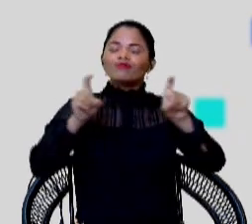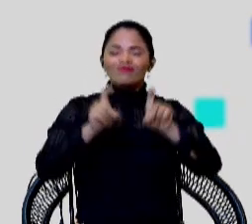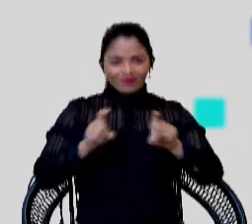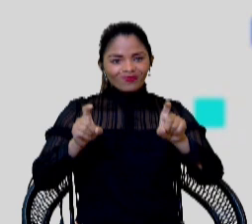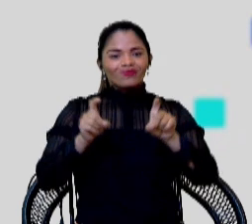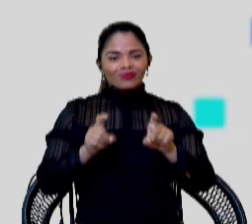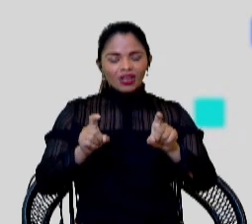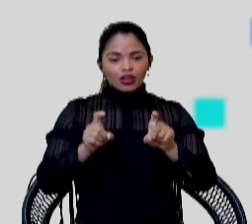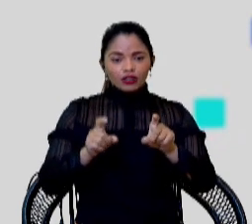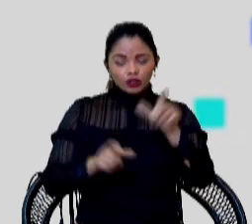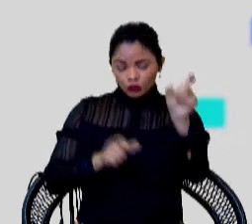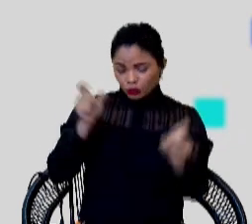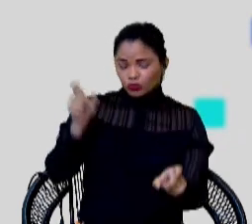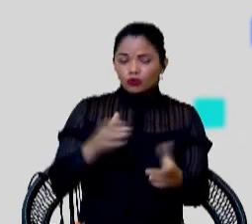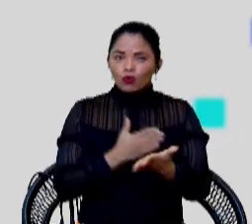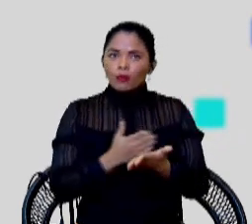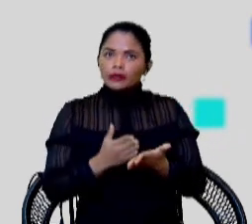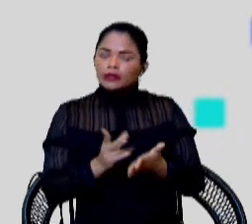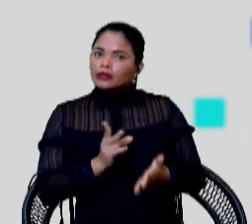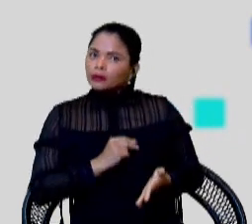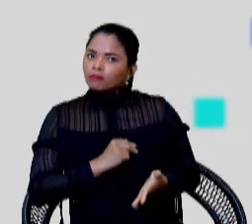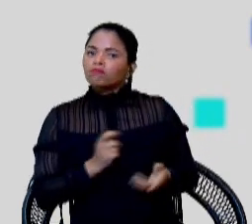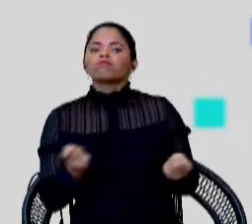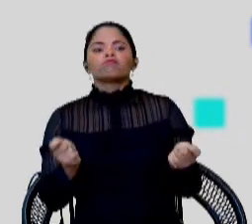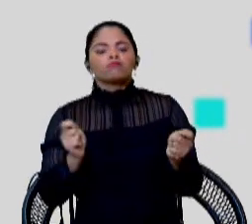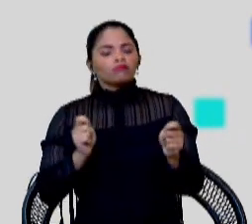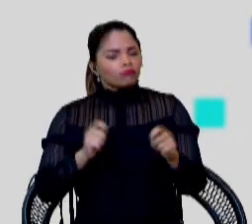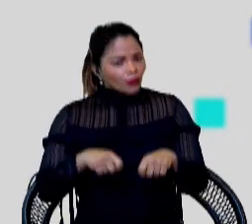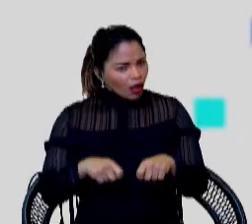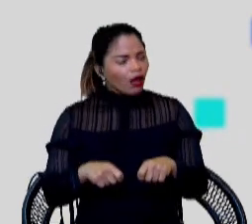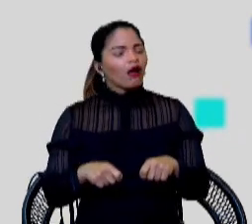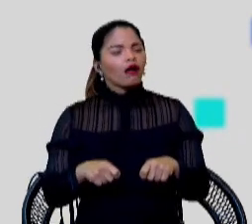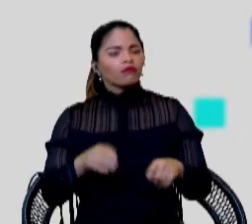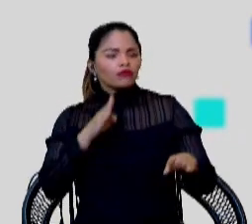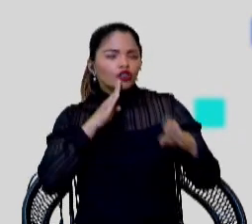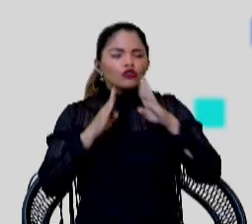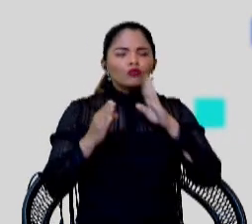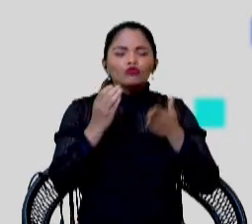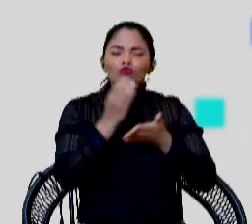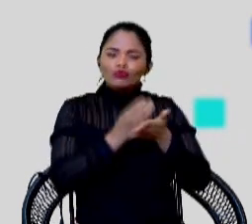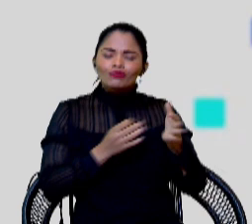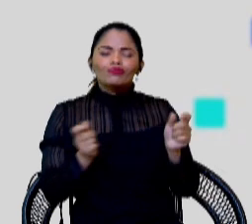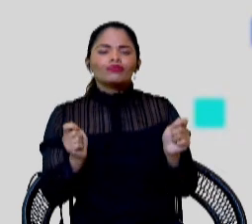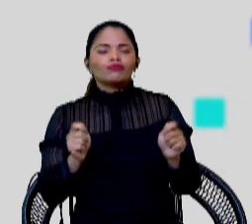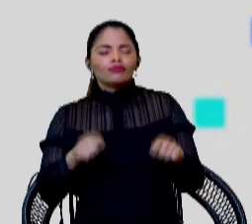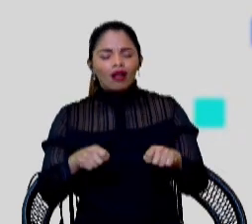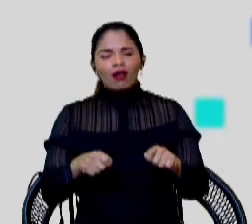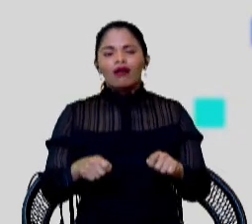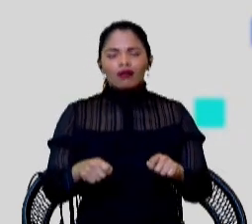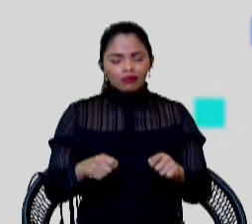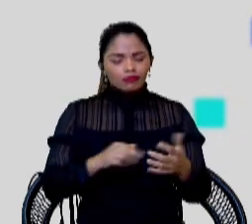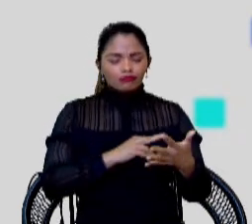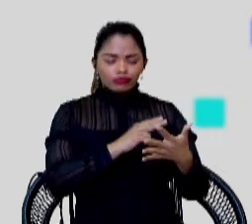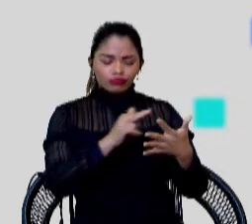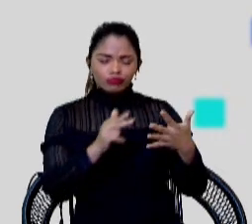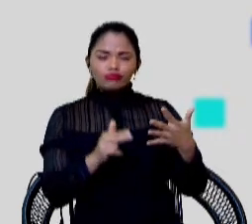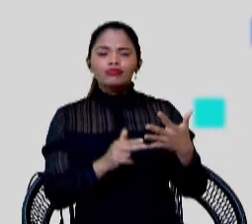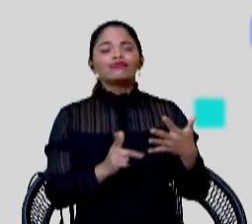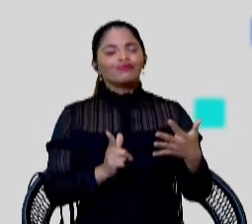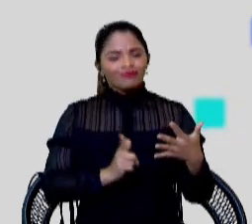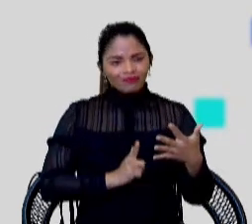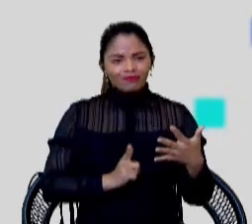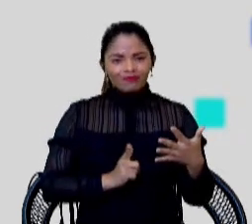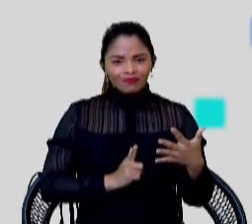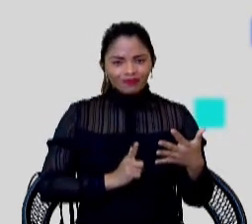o público já começa a falar: opa, eu posso me aproximar e devo me aproximar dessa empresa